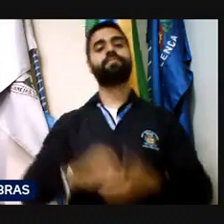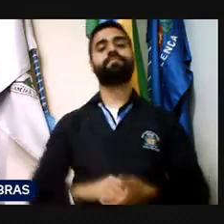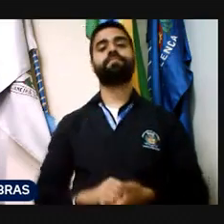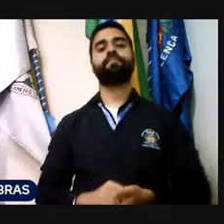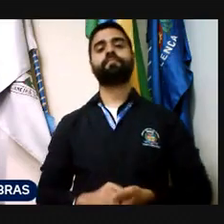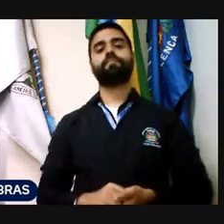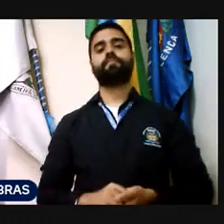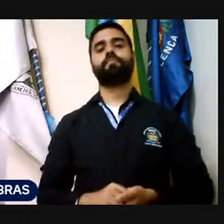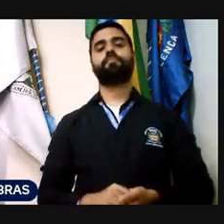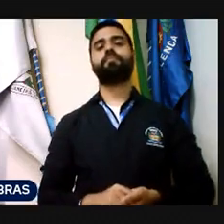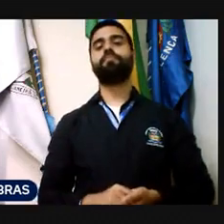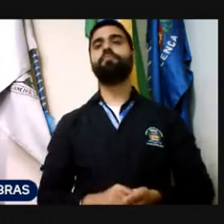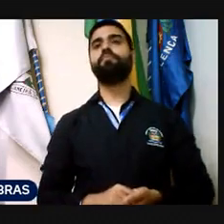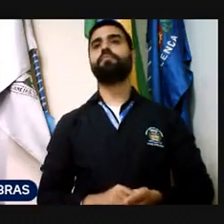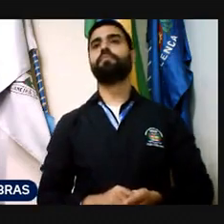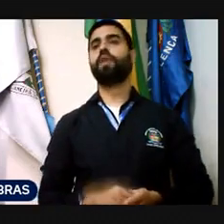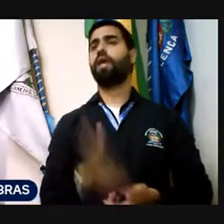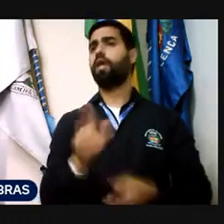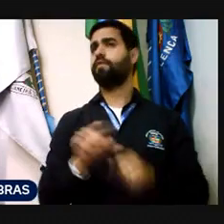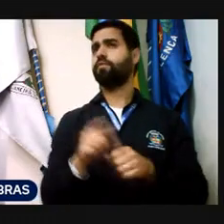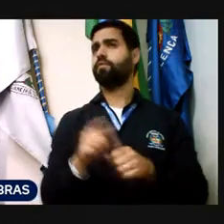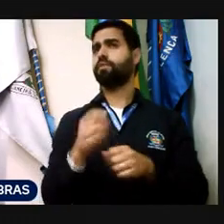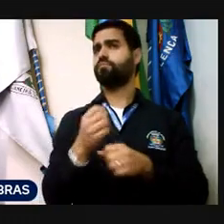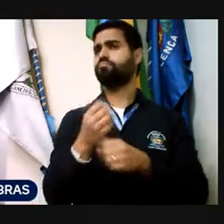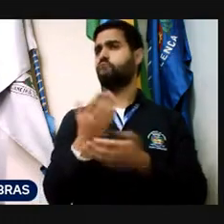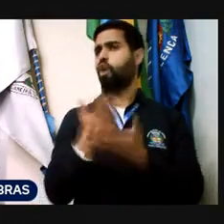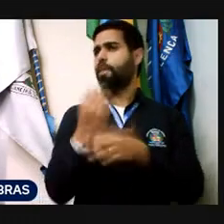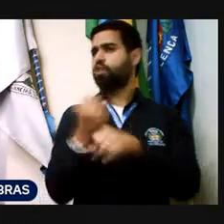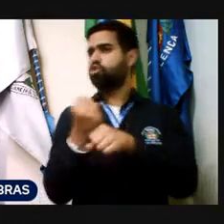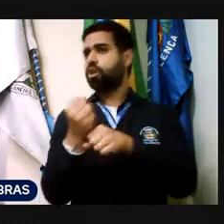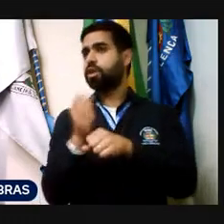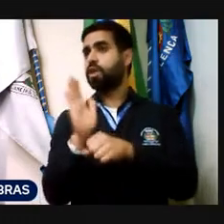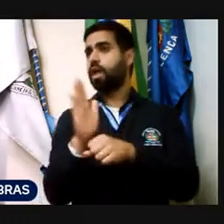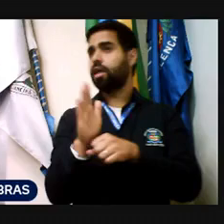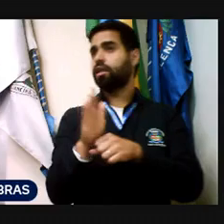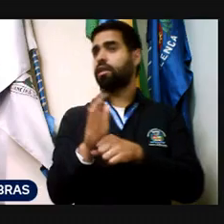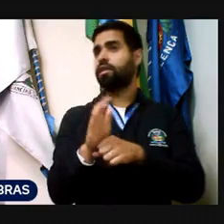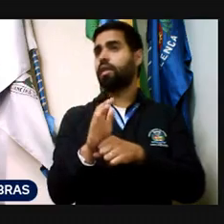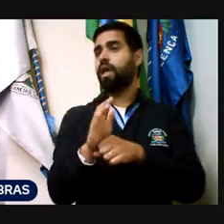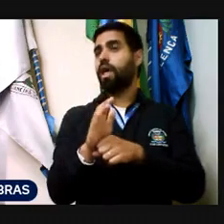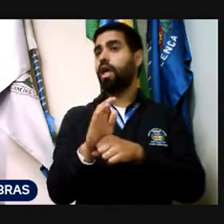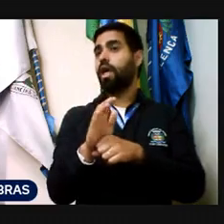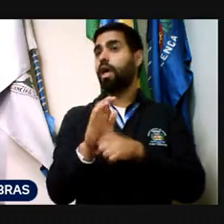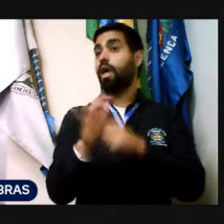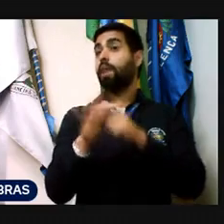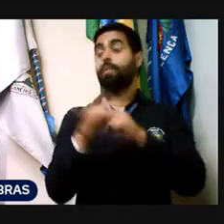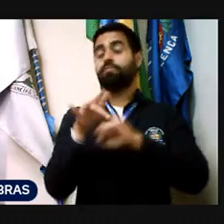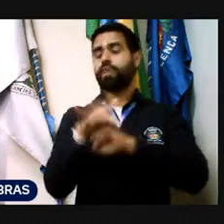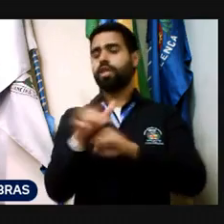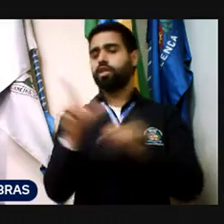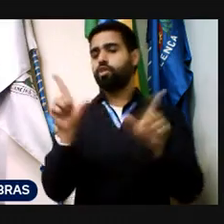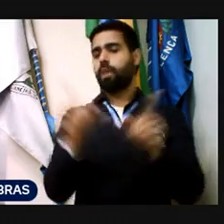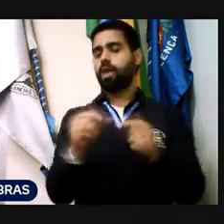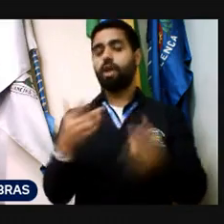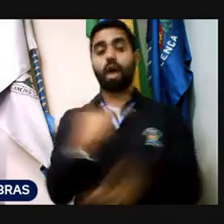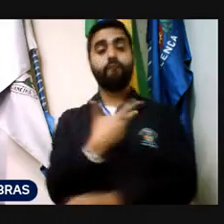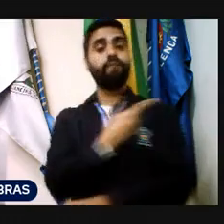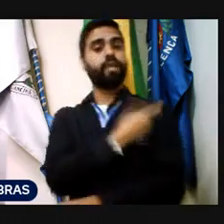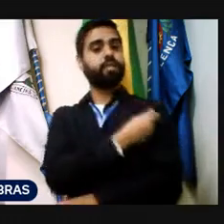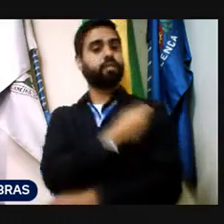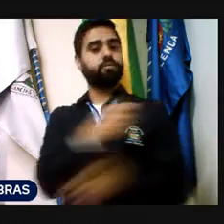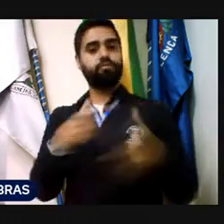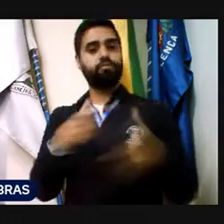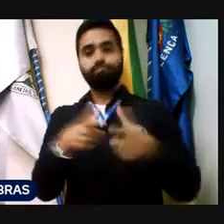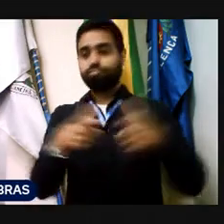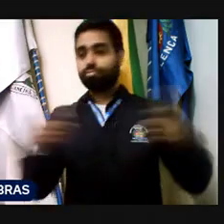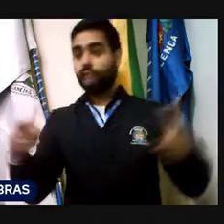vem falando desde o início do ano, a pandemia já está baixando, graças a Deus a nossa vacinação aumentou muito, a cidade de Valença